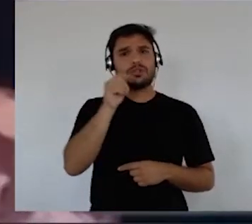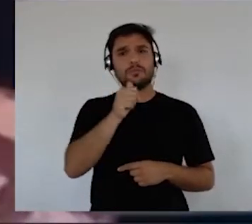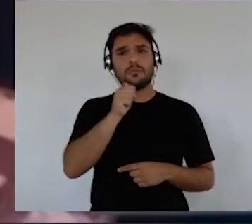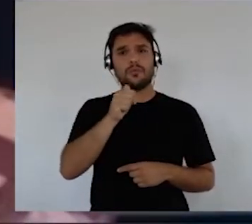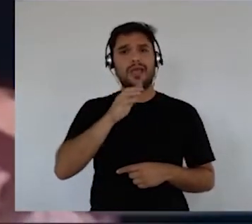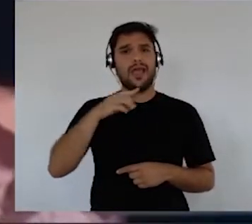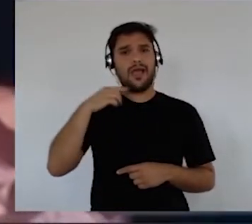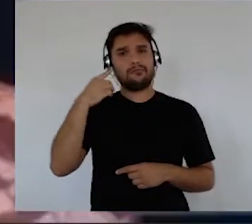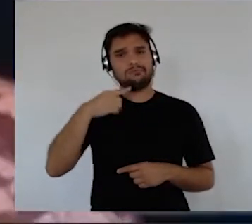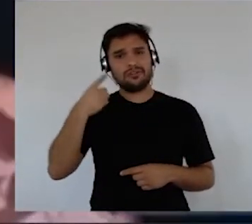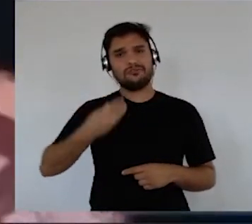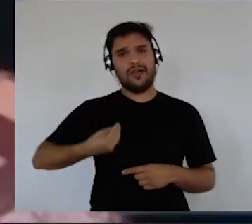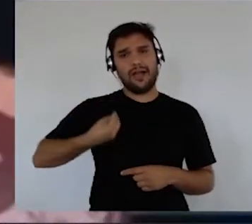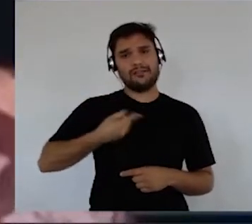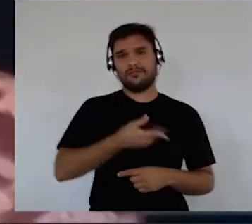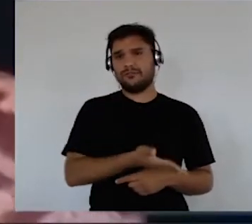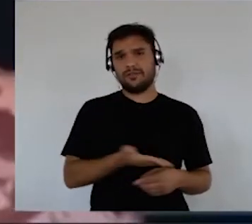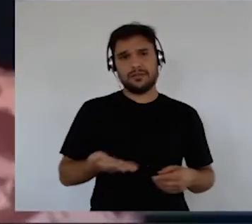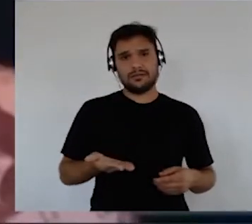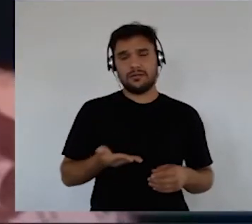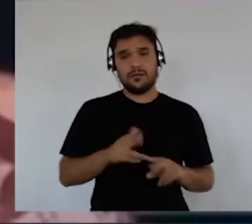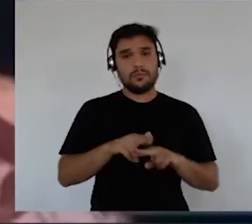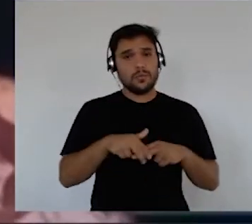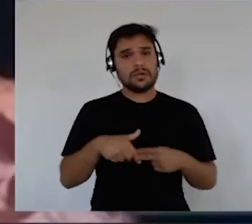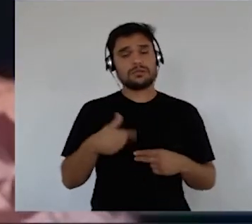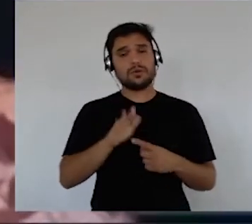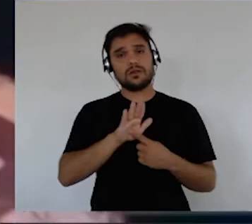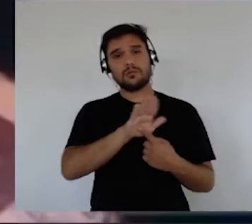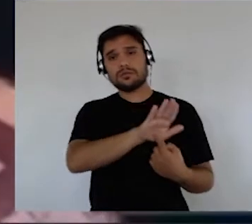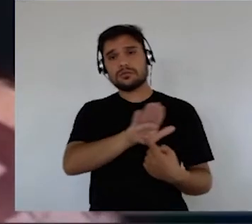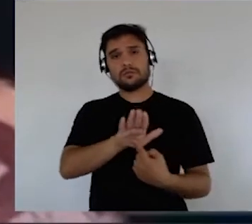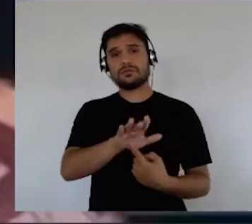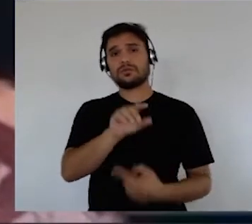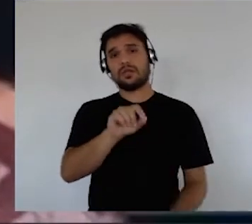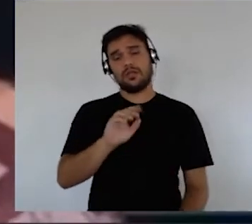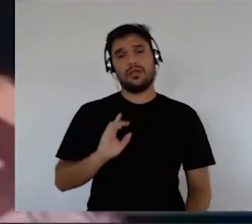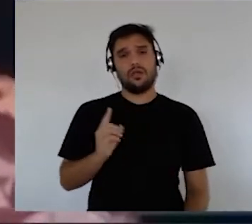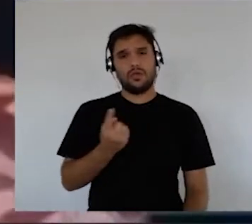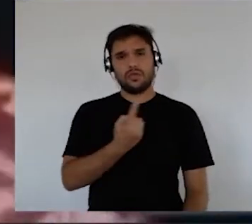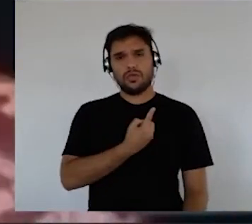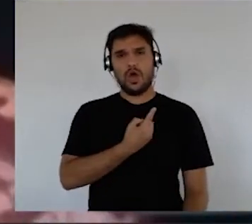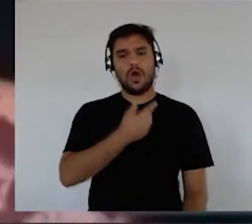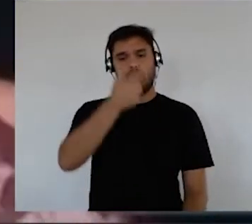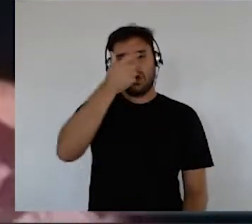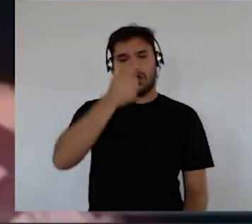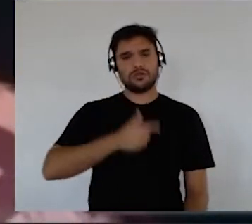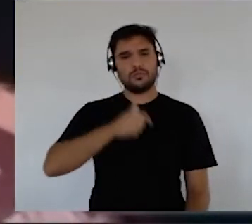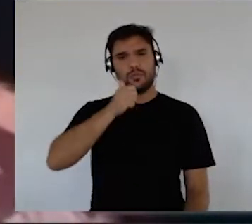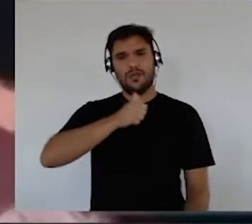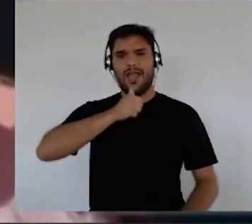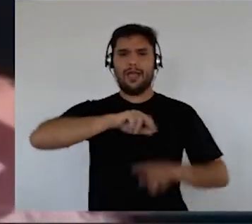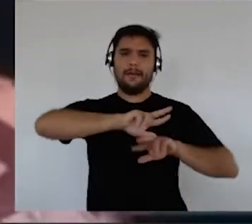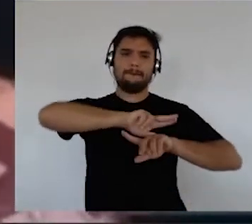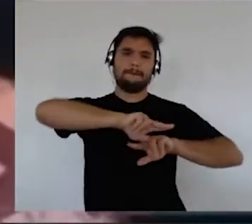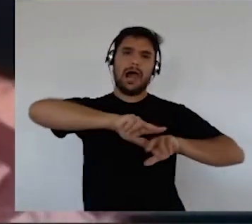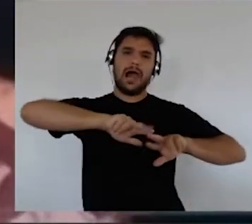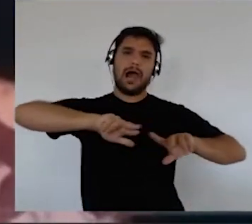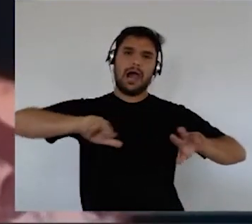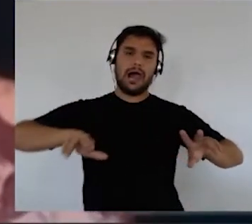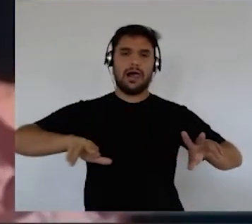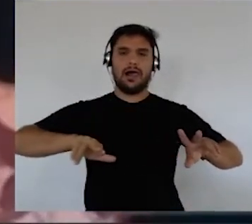mulher advogada. Mas eu queria dizer a vocês o seguinte: nós somos múltiplas, diversas e